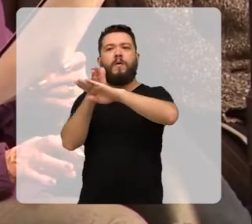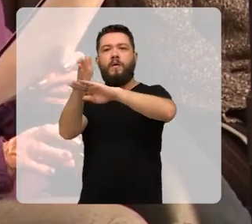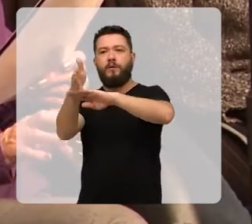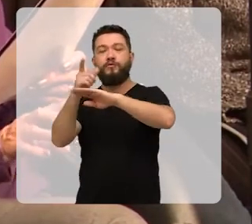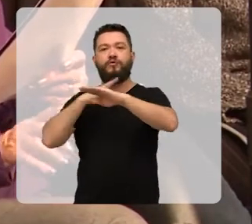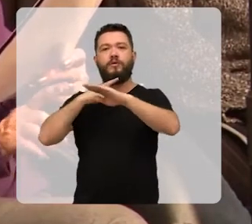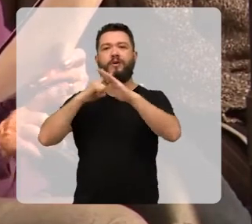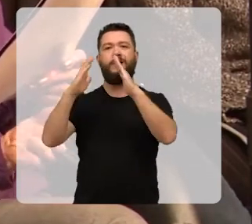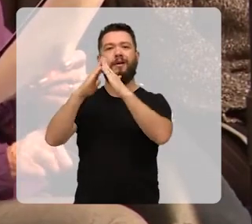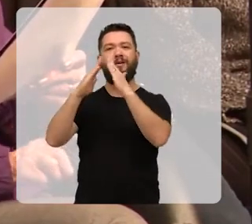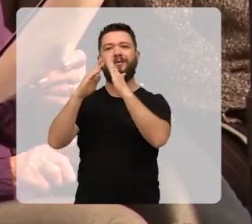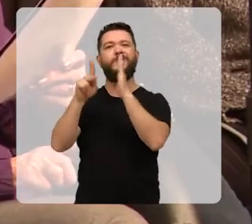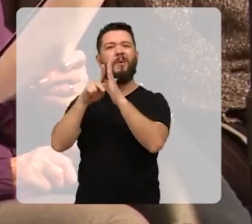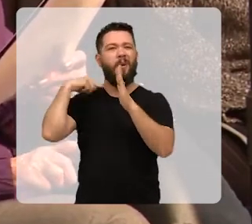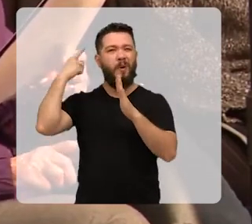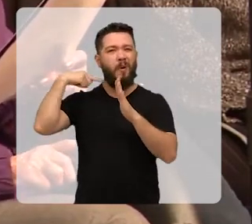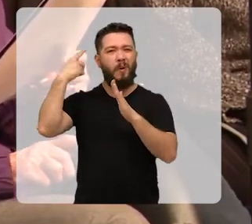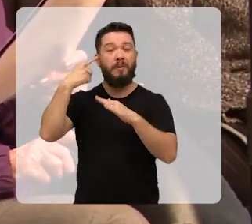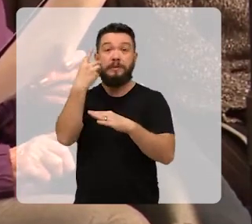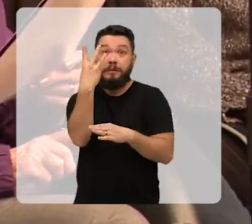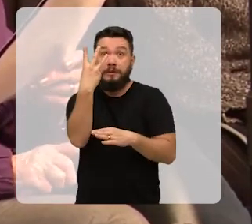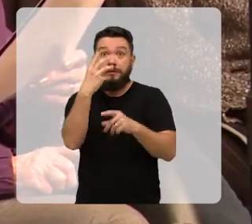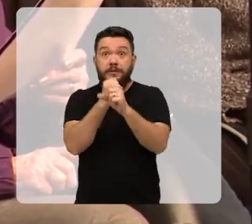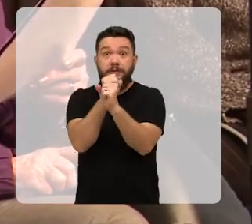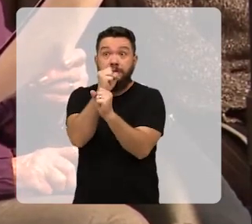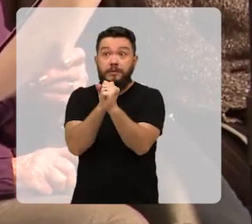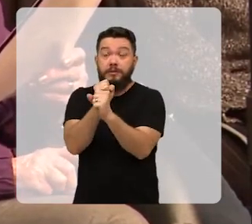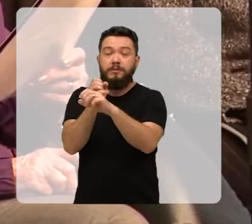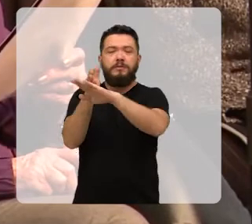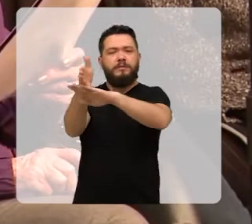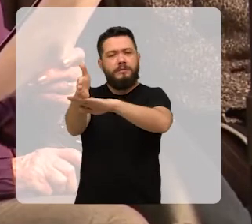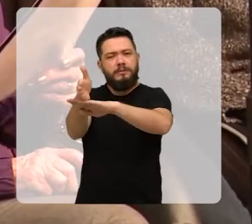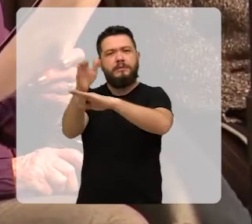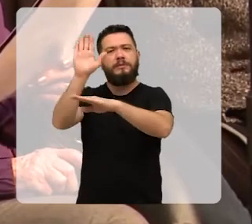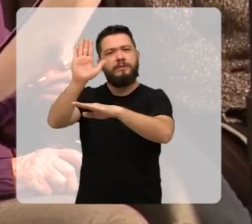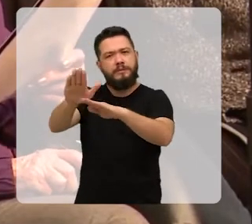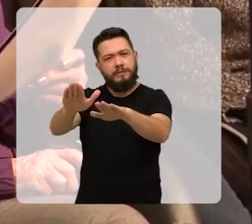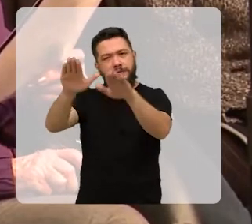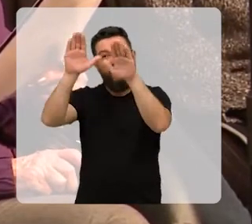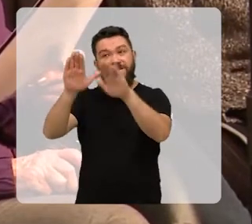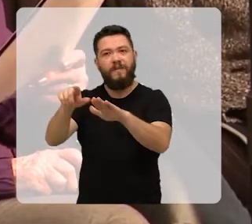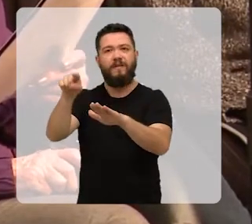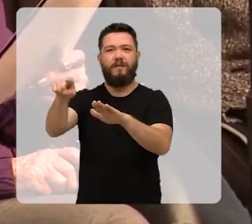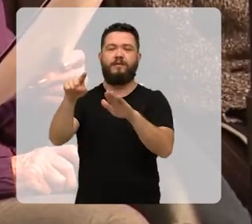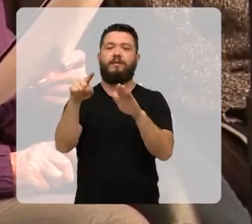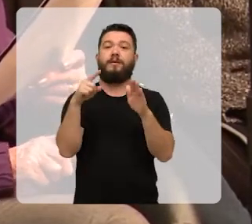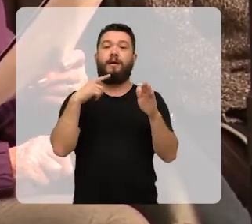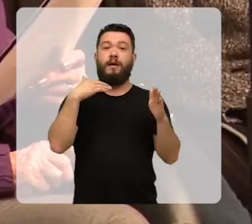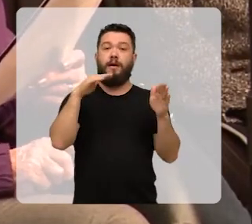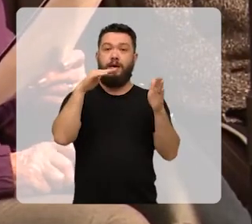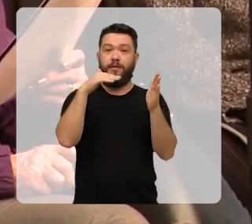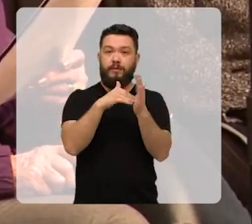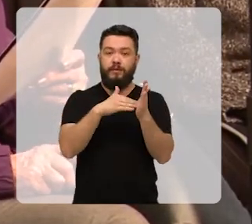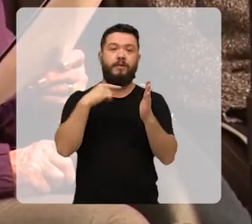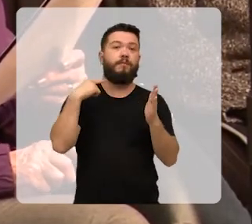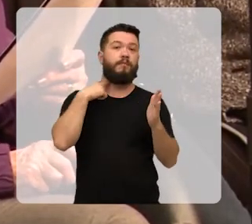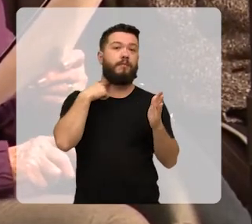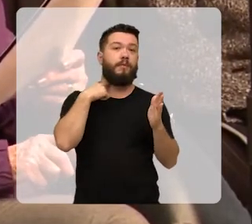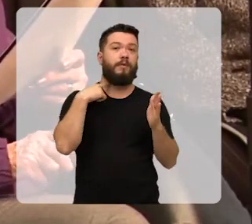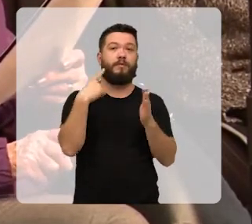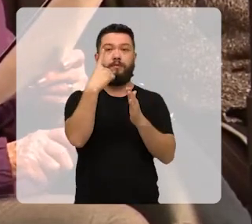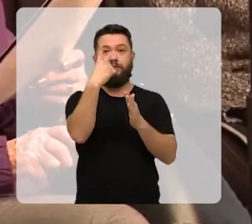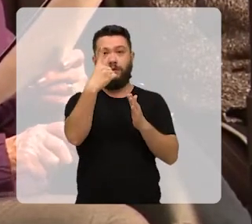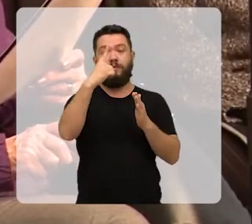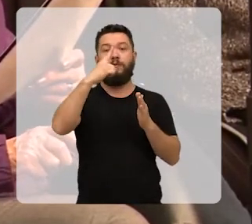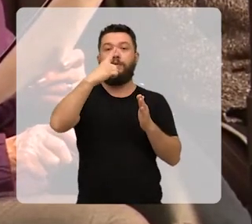Arno por três anos, até maio de 1948. Depois de sair do sanatório, morei